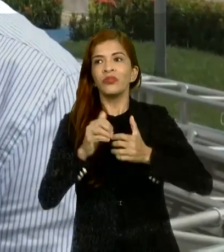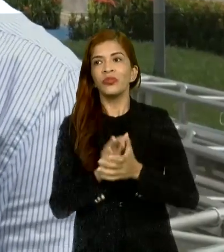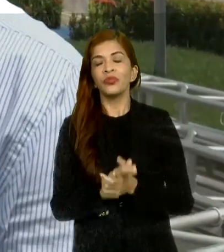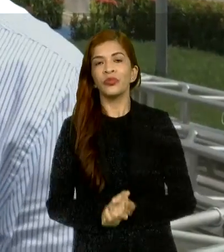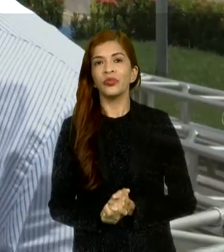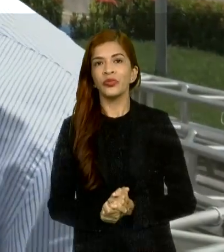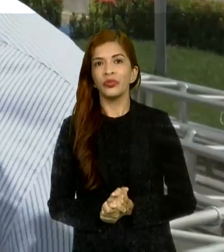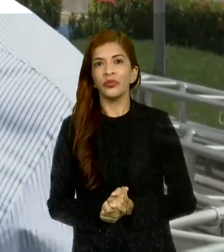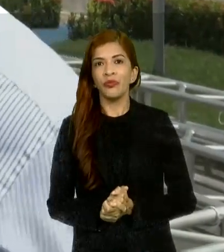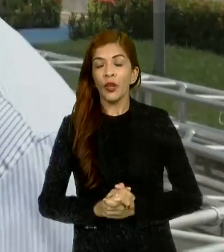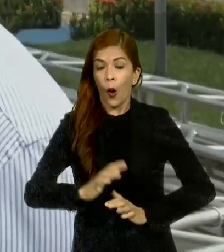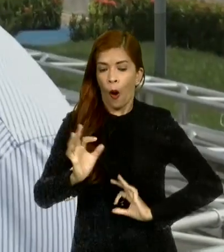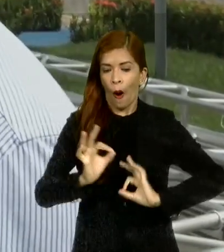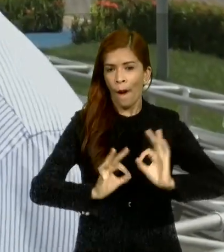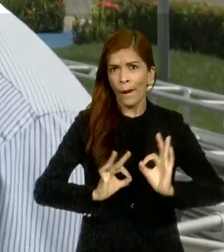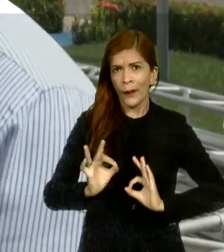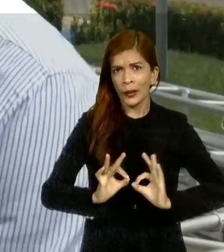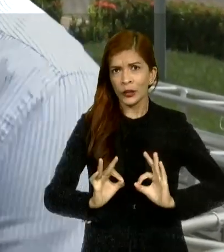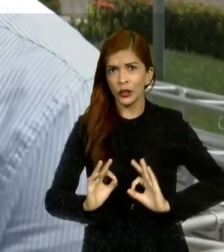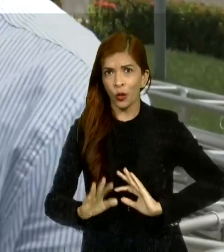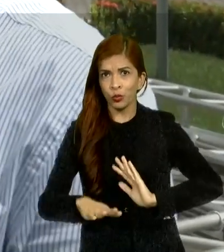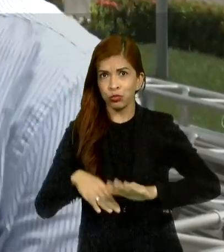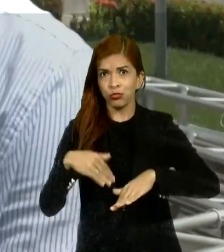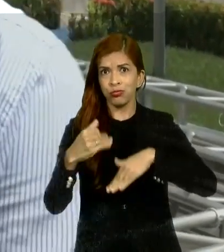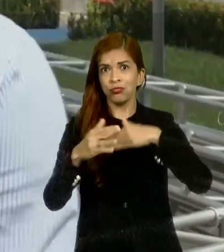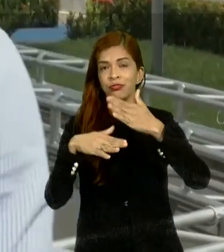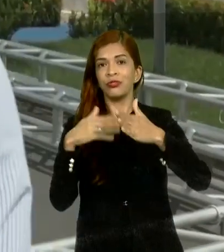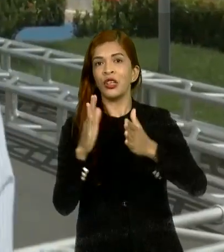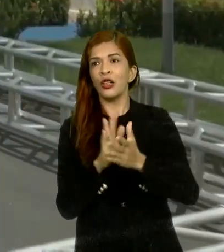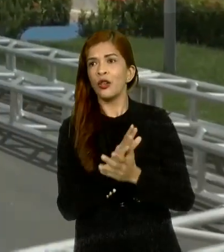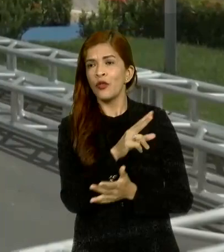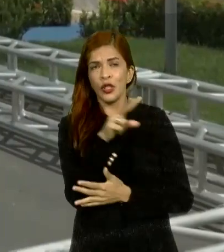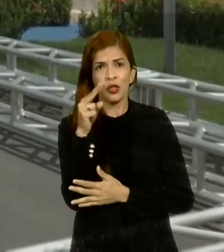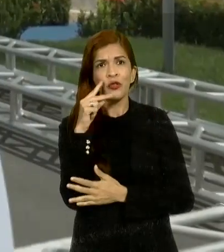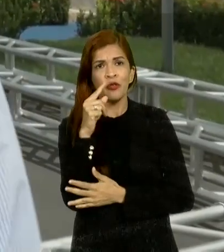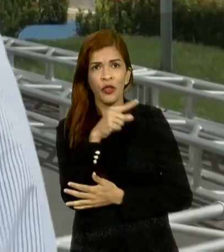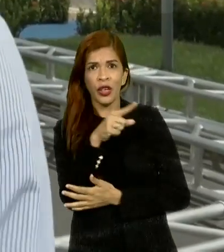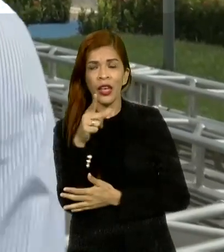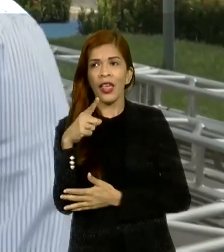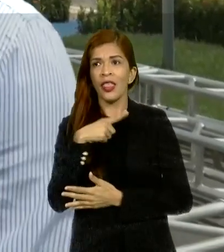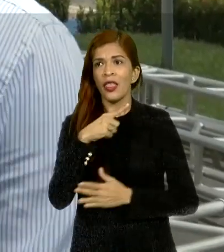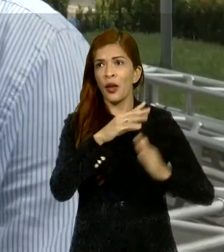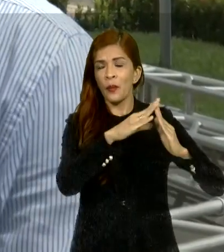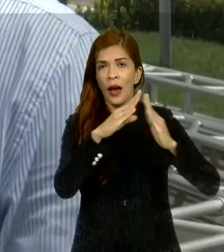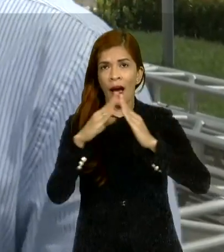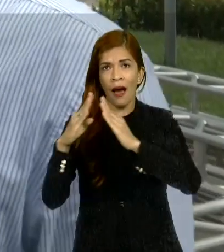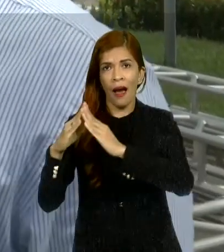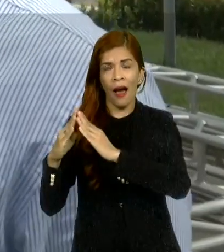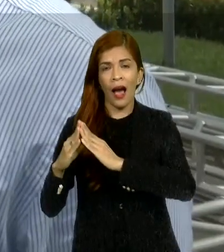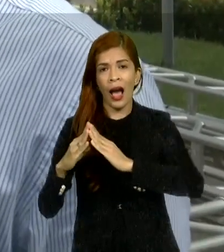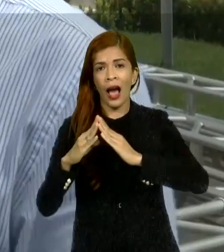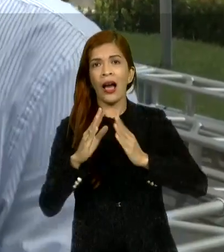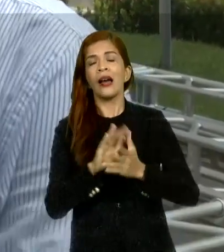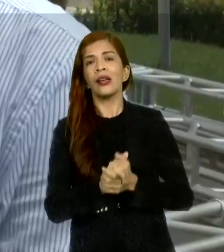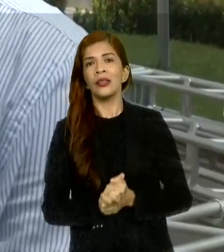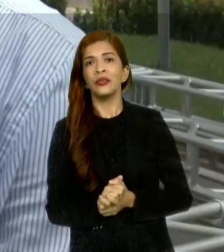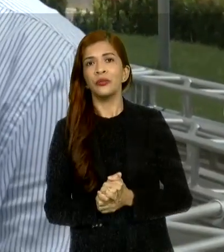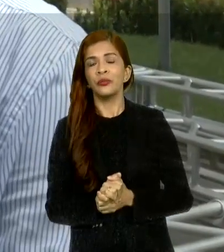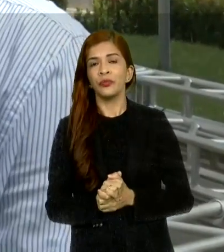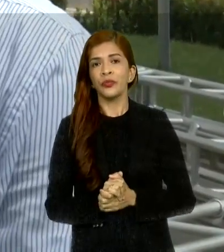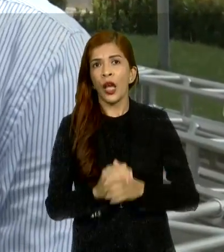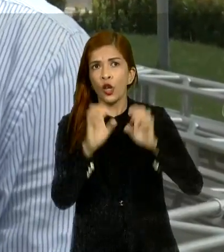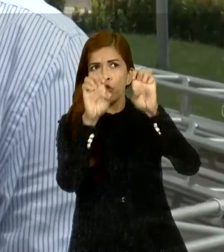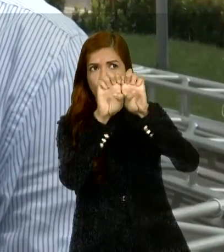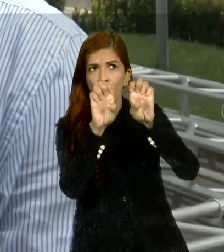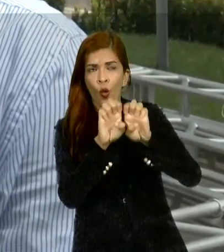nos preparativos. Como vocês podem ver aqui, já tem barracas prontas, a palha está sendo colocada, montagem das